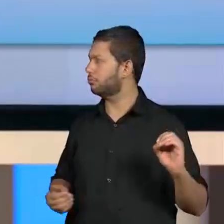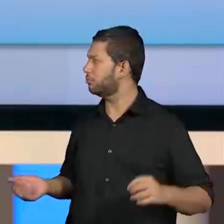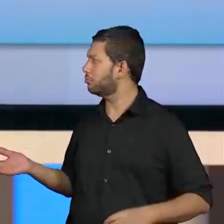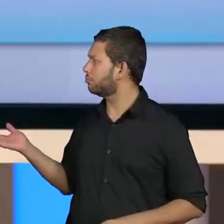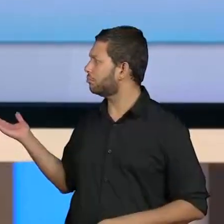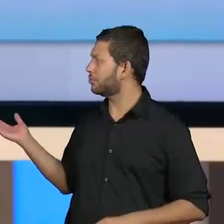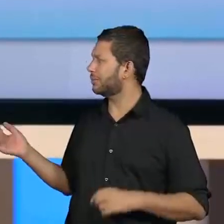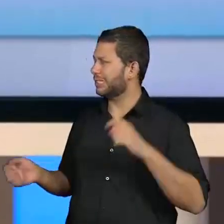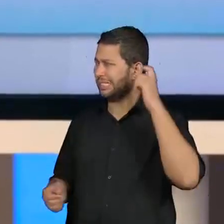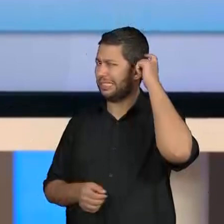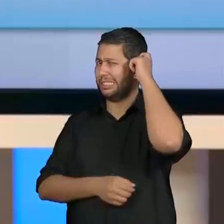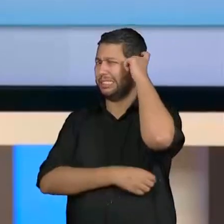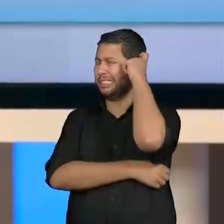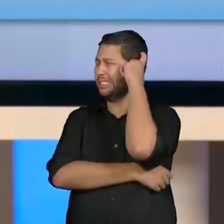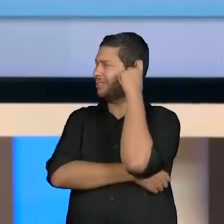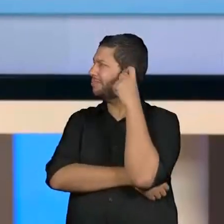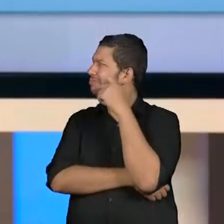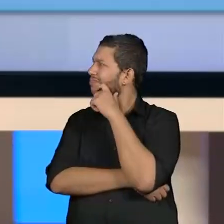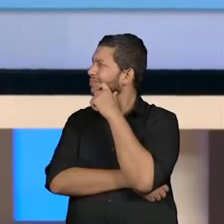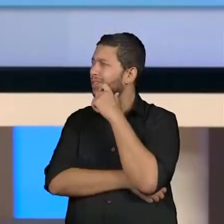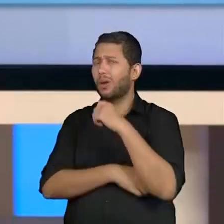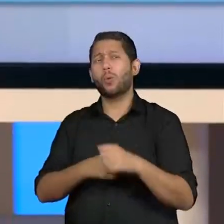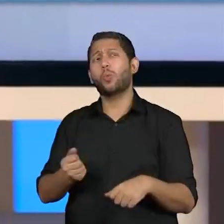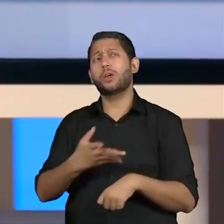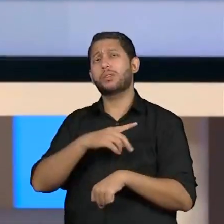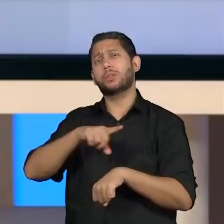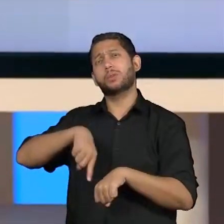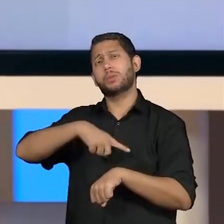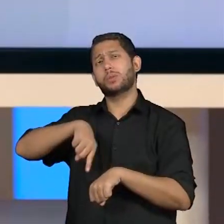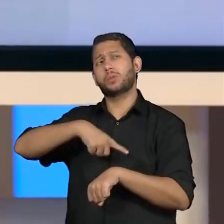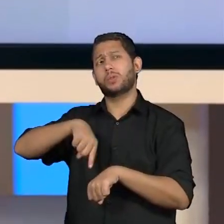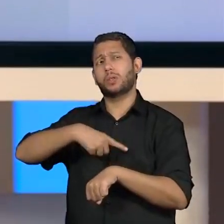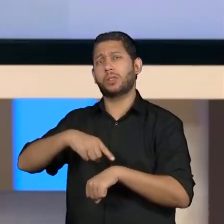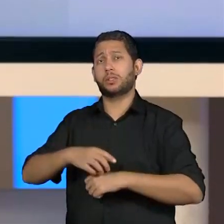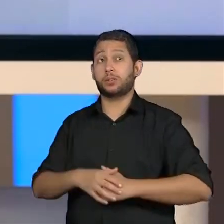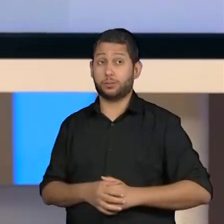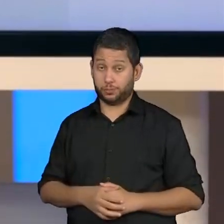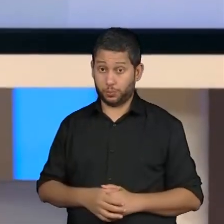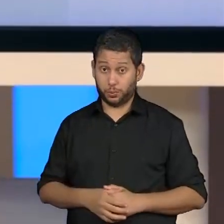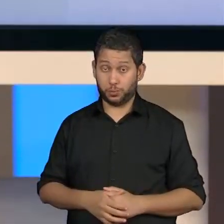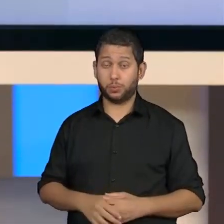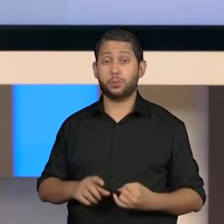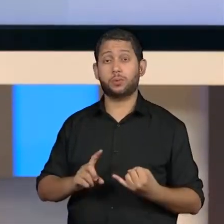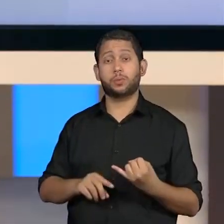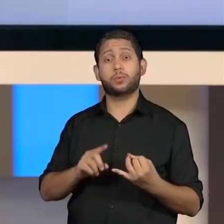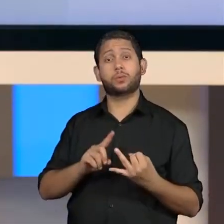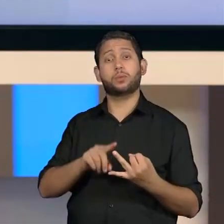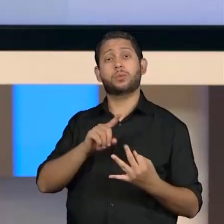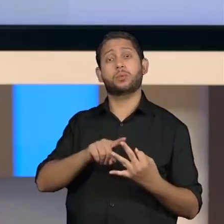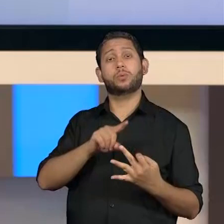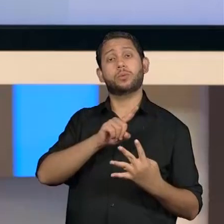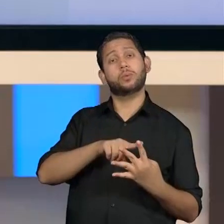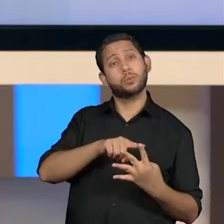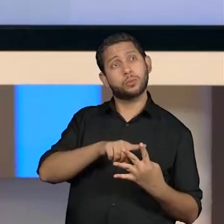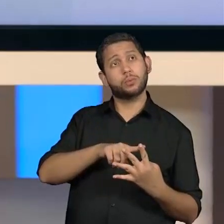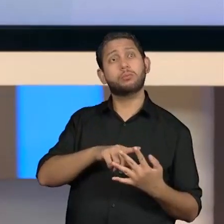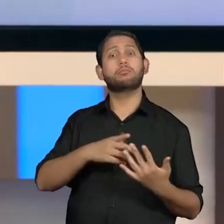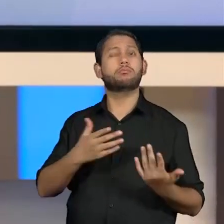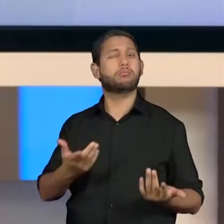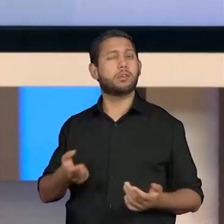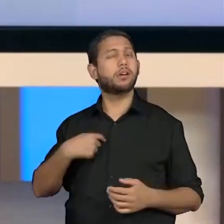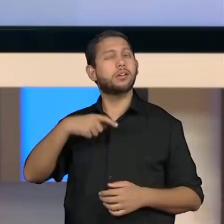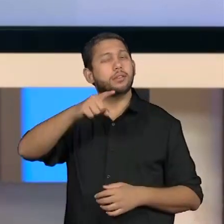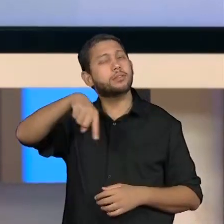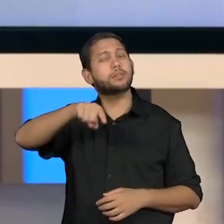20 minutos, ou meio-dia e 20. Então, vocês vão pensar aí, depois, mais